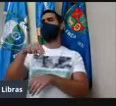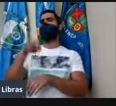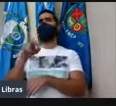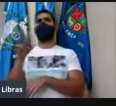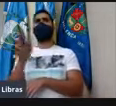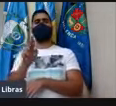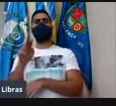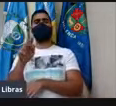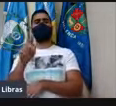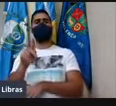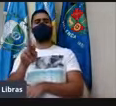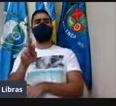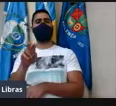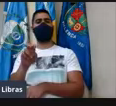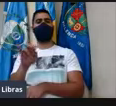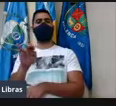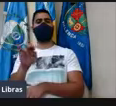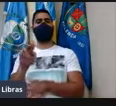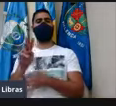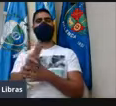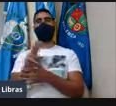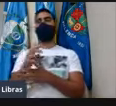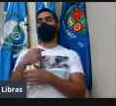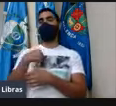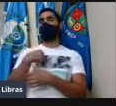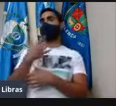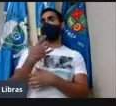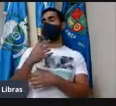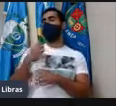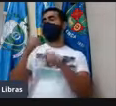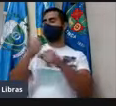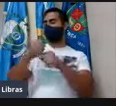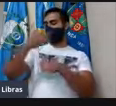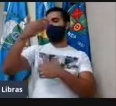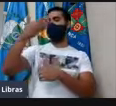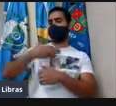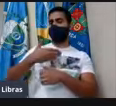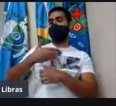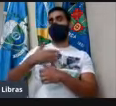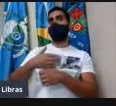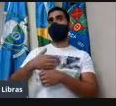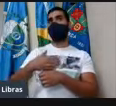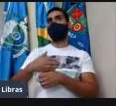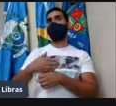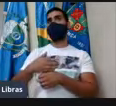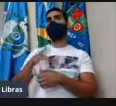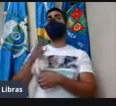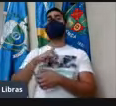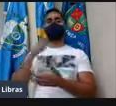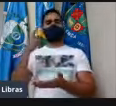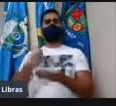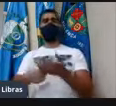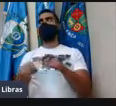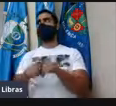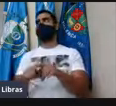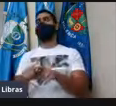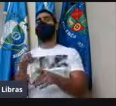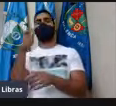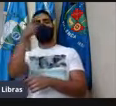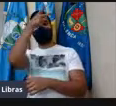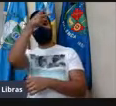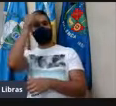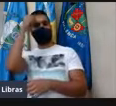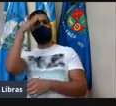no pré-valença. Espero em Deus que você possa comprovar isso, e pelo que você falou, existe um comprometimento na palavra do prefeito,